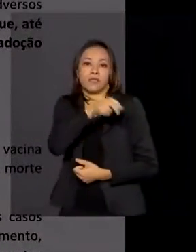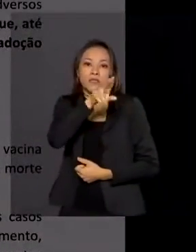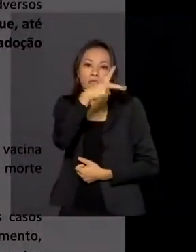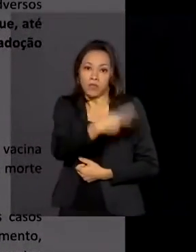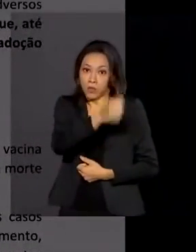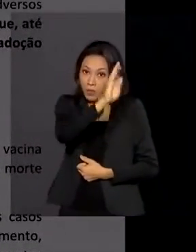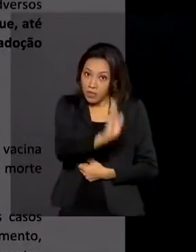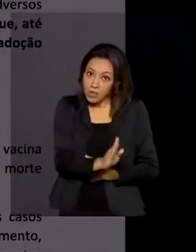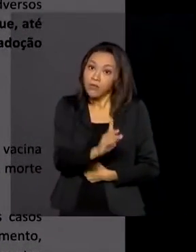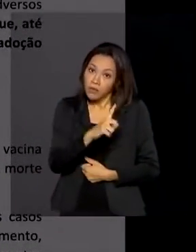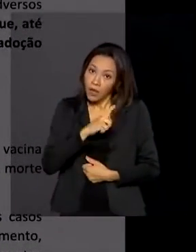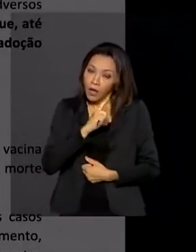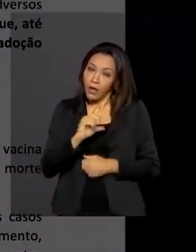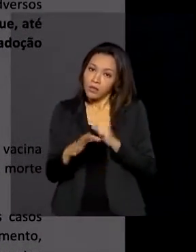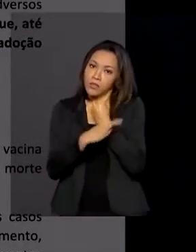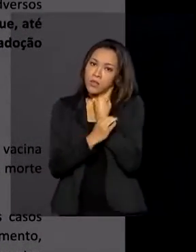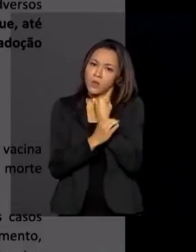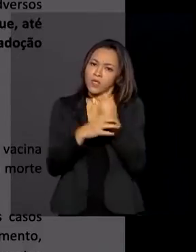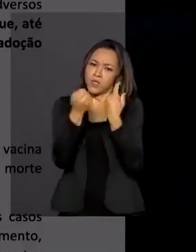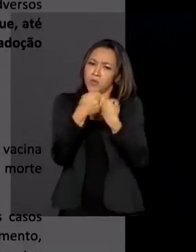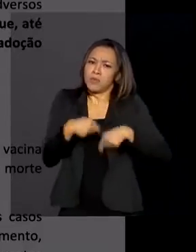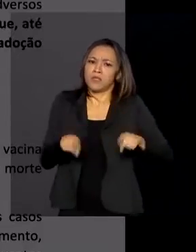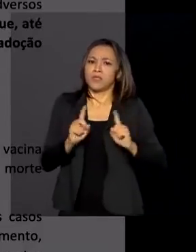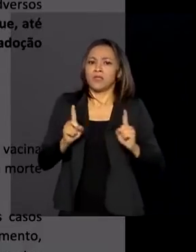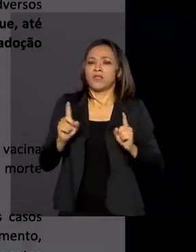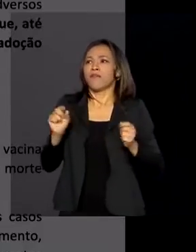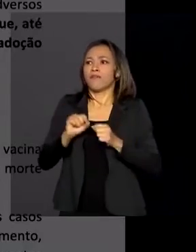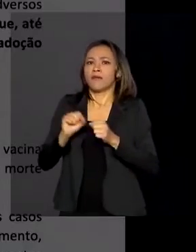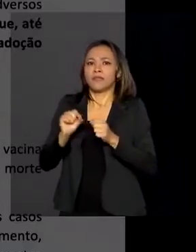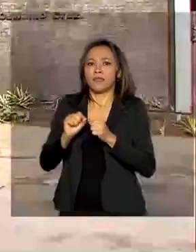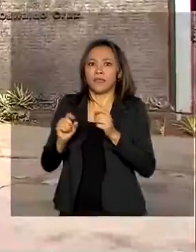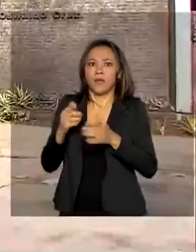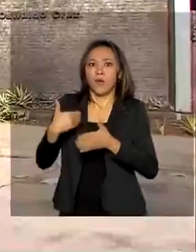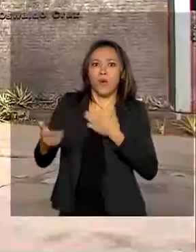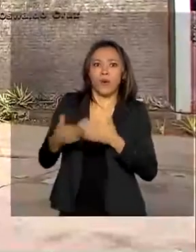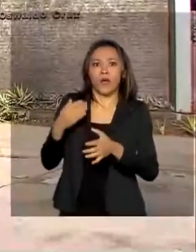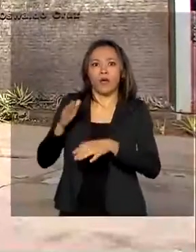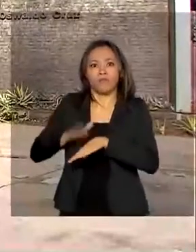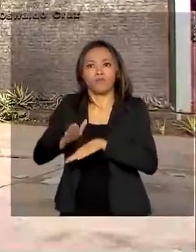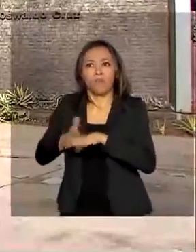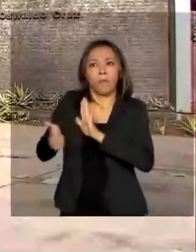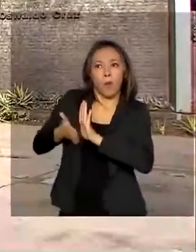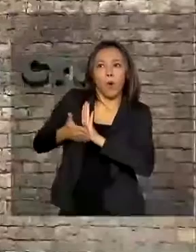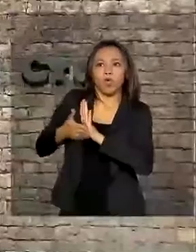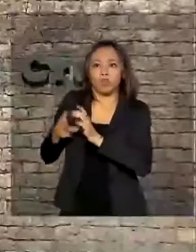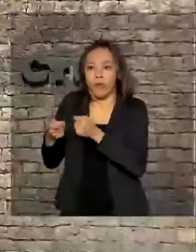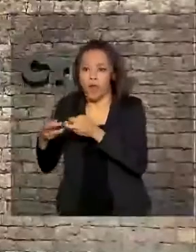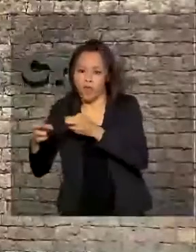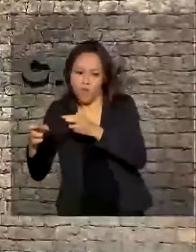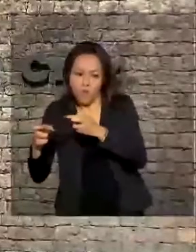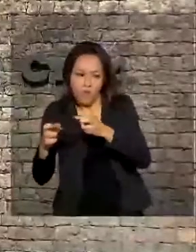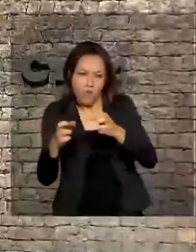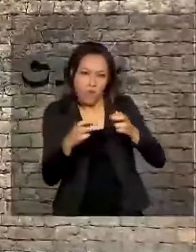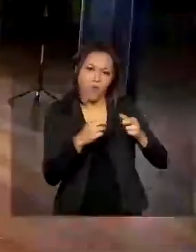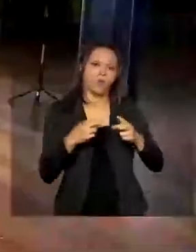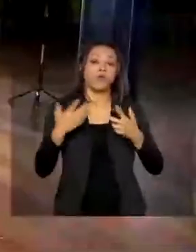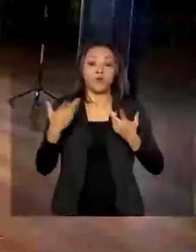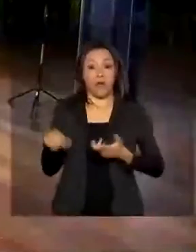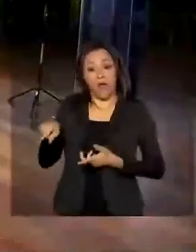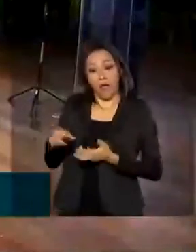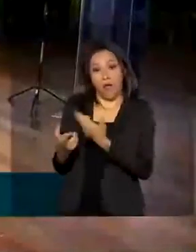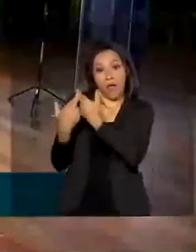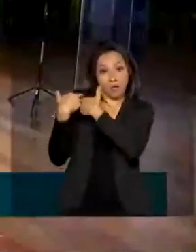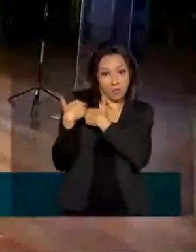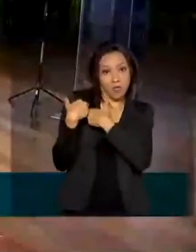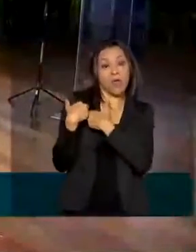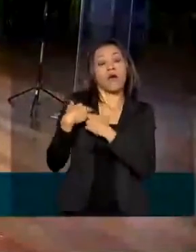é seguro e não há motivo para a adoção de qualquer medida sanitária. Na sede da Fiocruz, responsável pela produção da